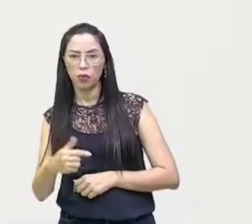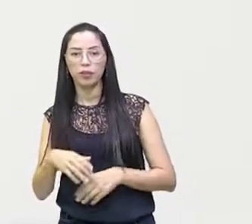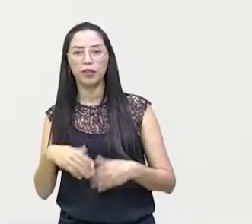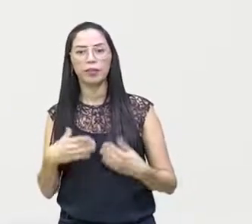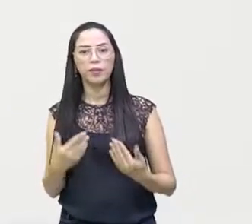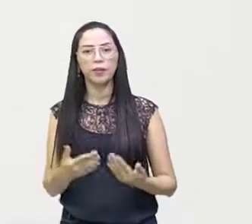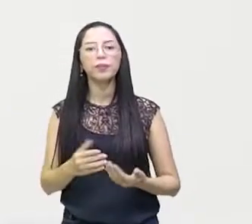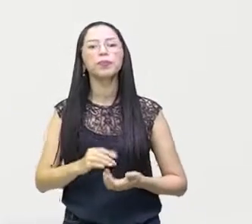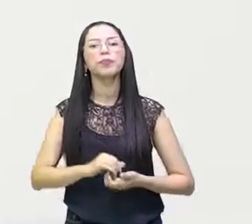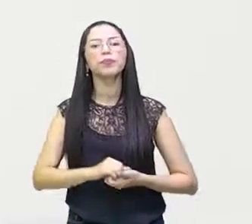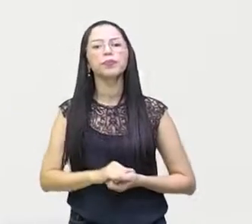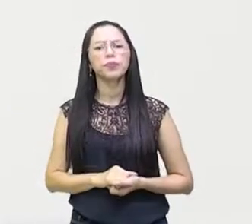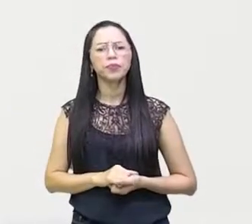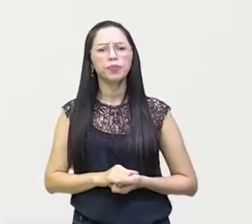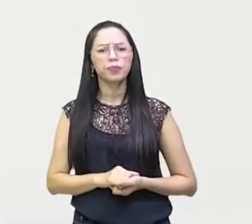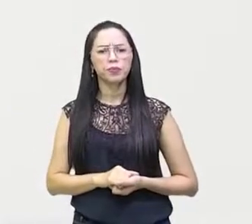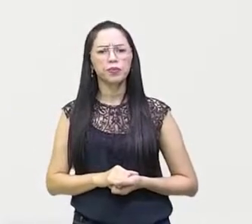nutridos.